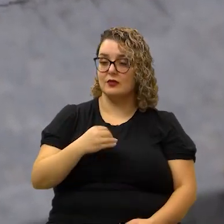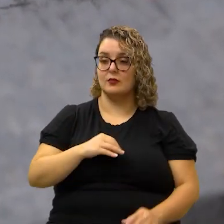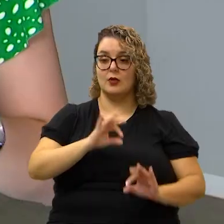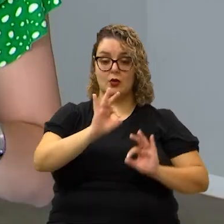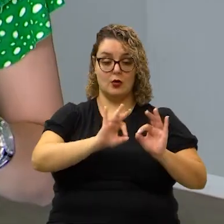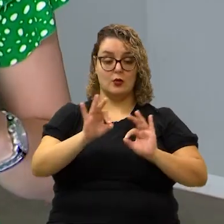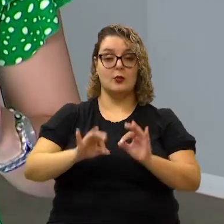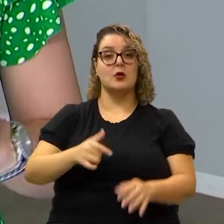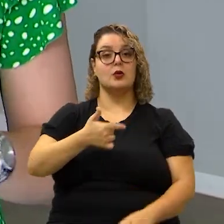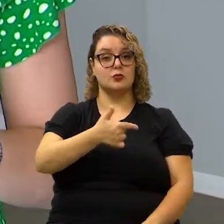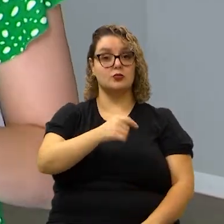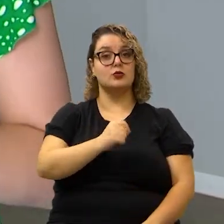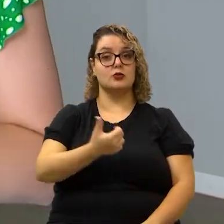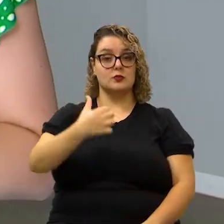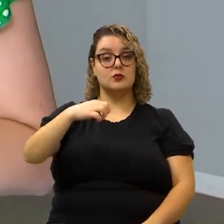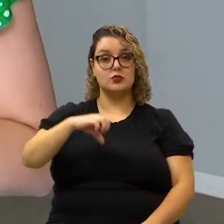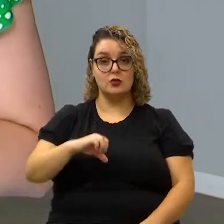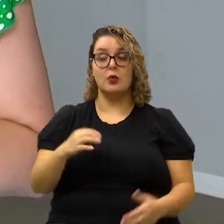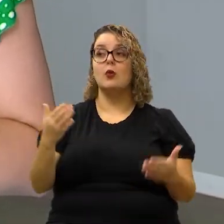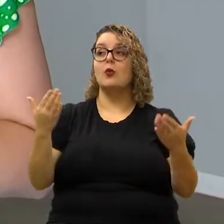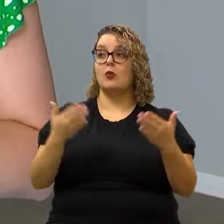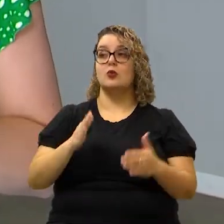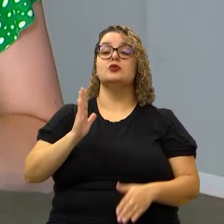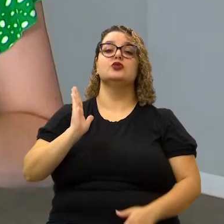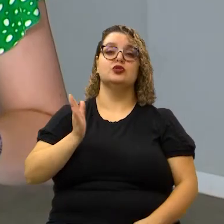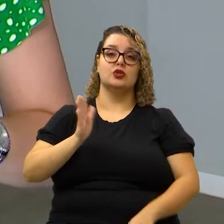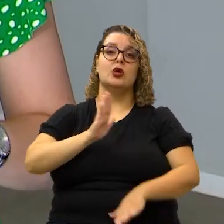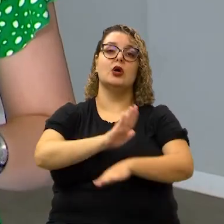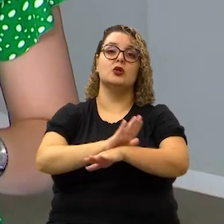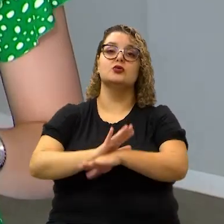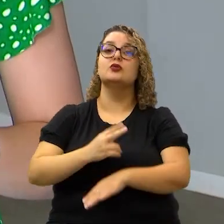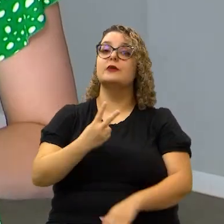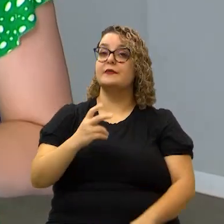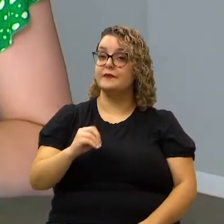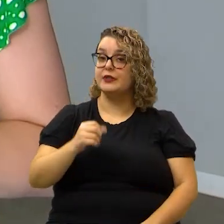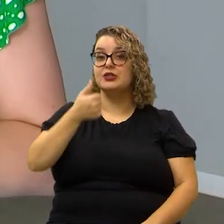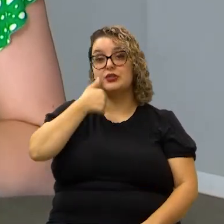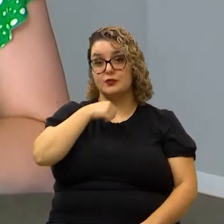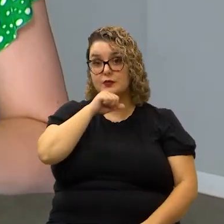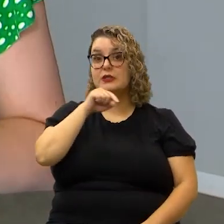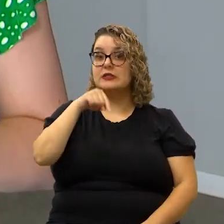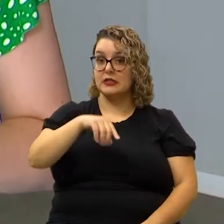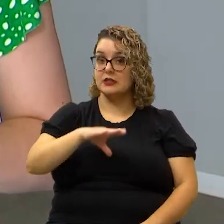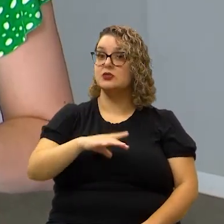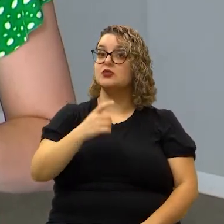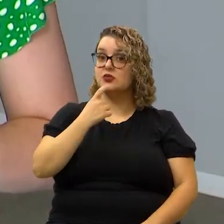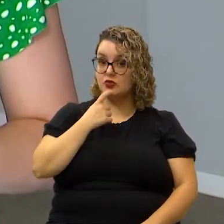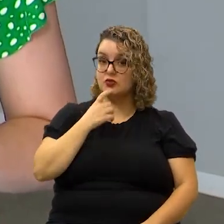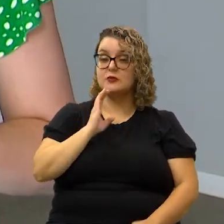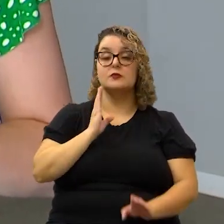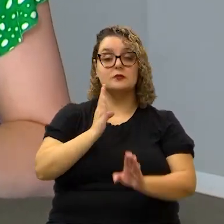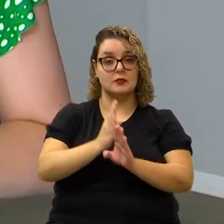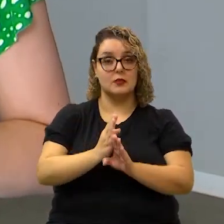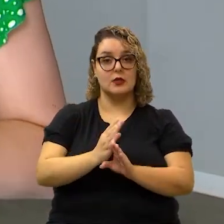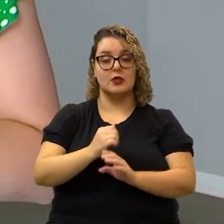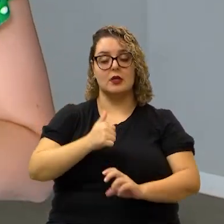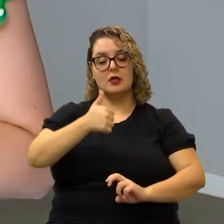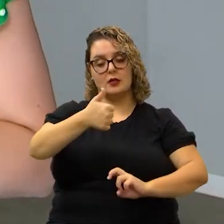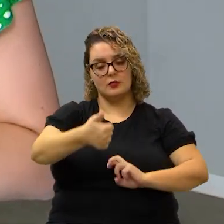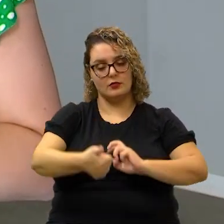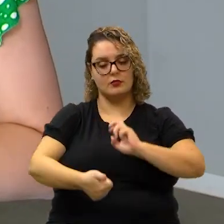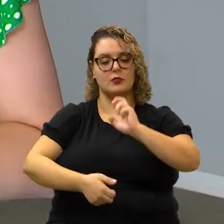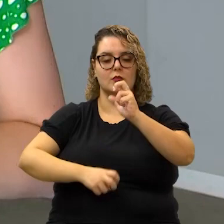filho. O projeto começou em 2019 e hoje já ajuda 20 mães aqui de Campinas, que se